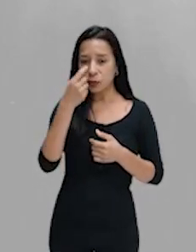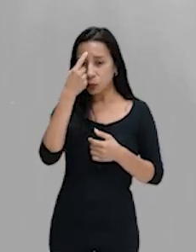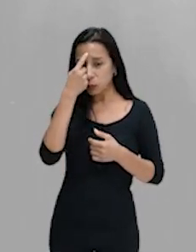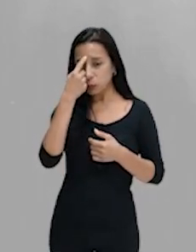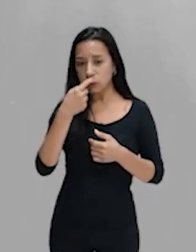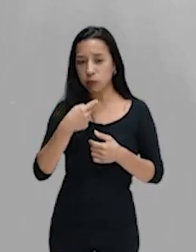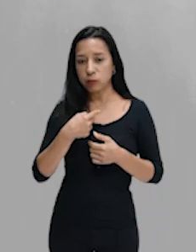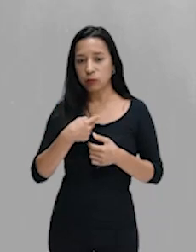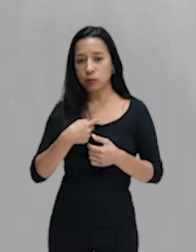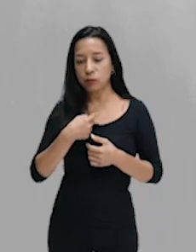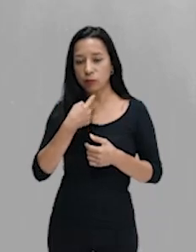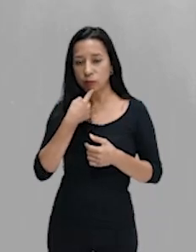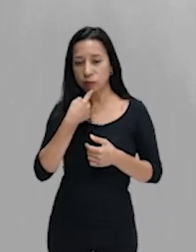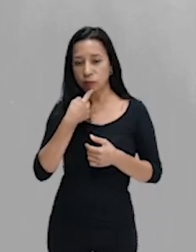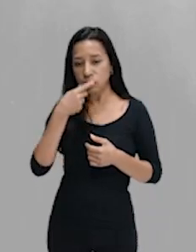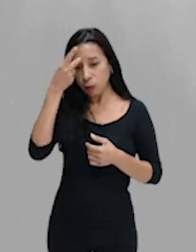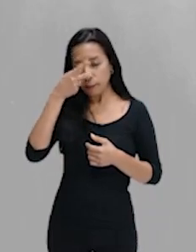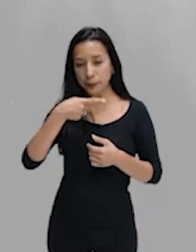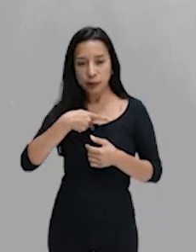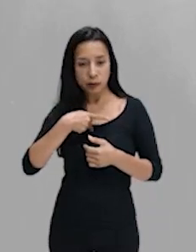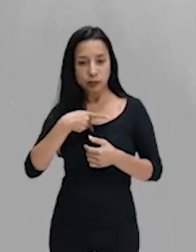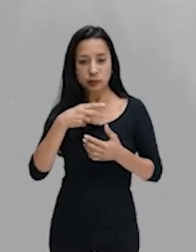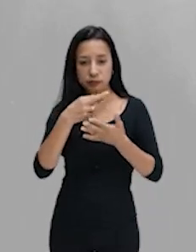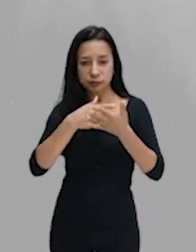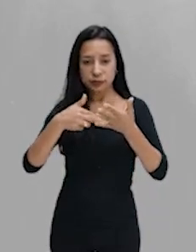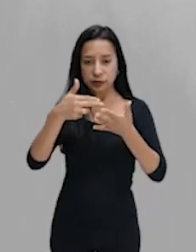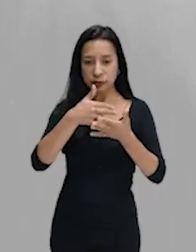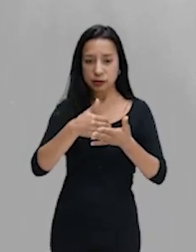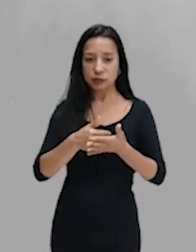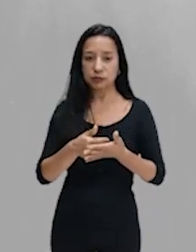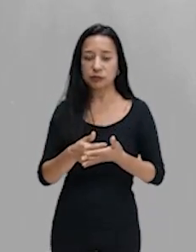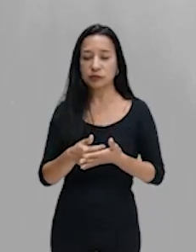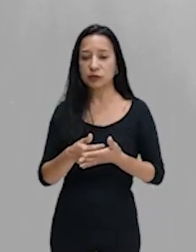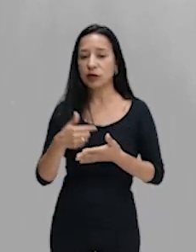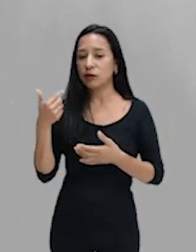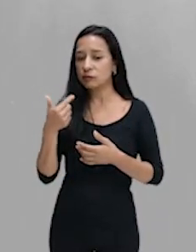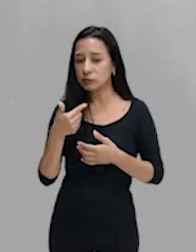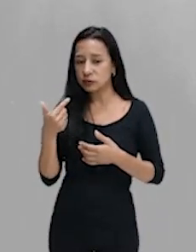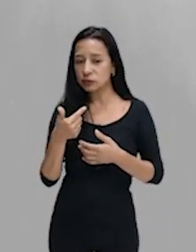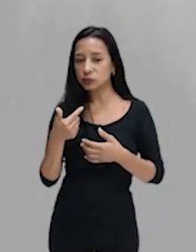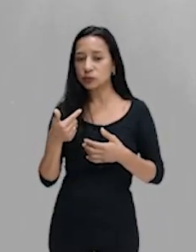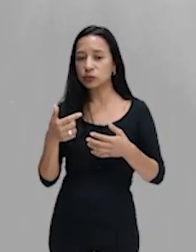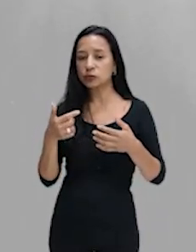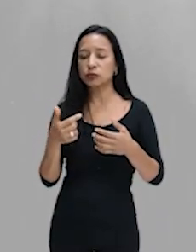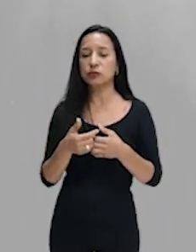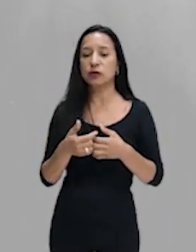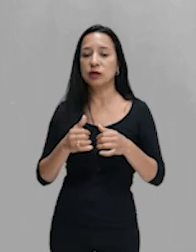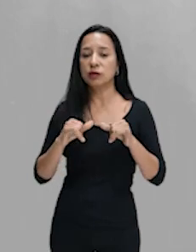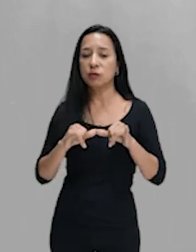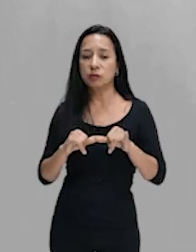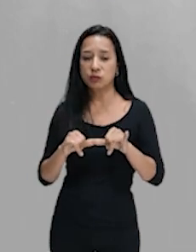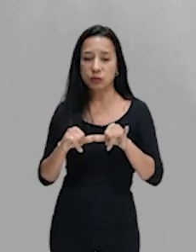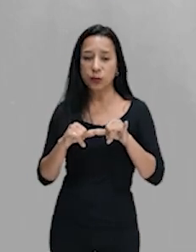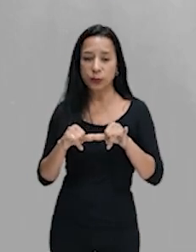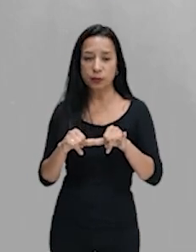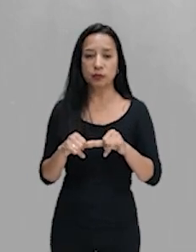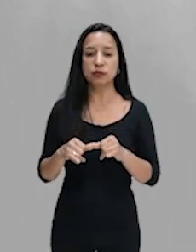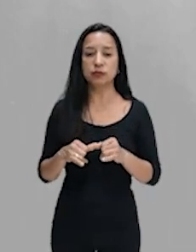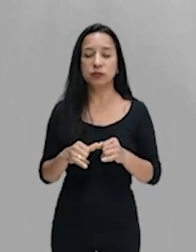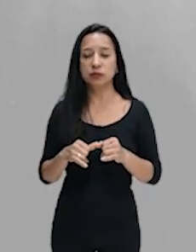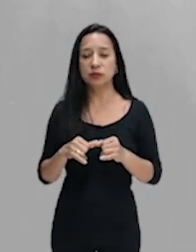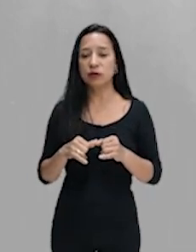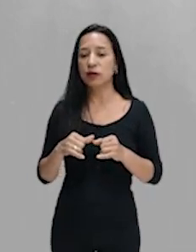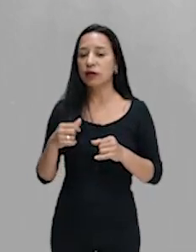uma pintura, né, que é essa aqui, Meus Avós, Meus Pais e Eu, representando essas pessoas da família mais ou menos parecida com esses